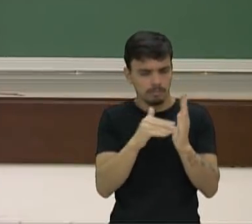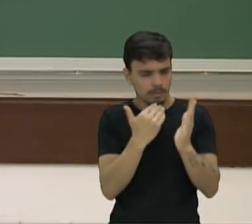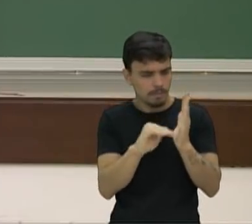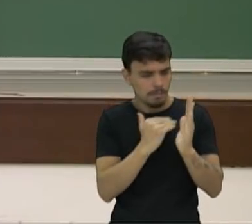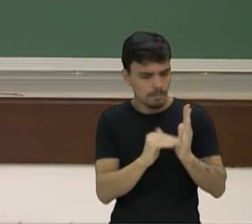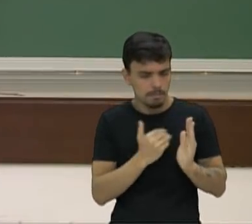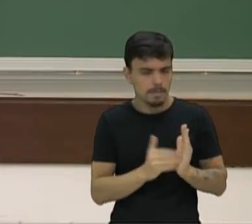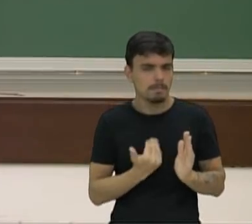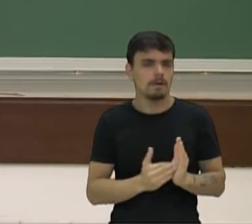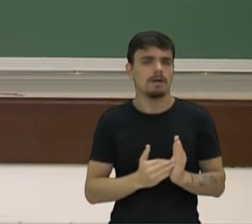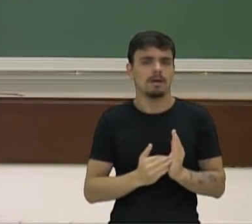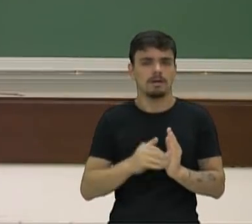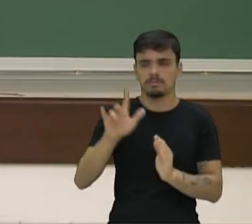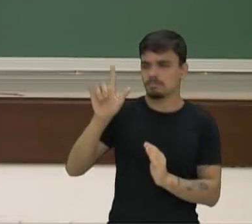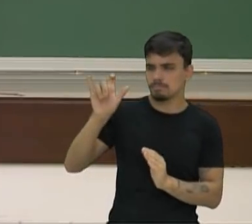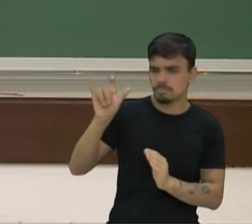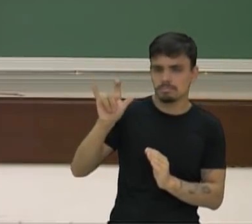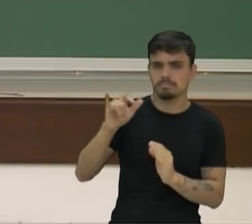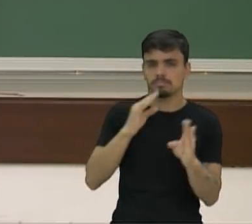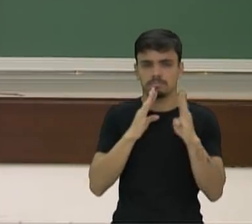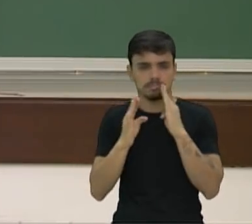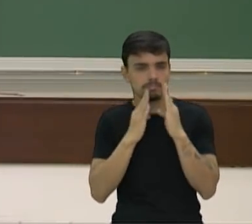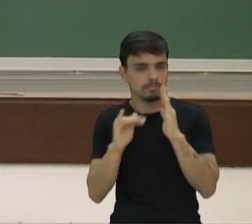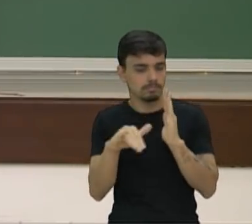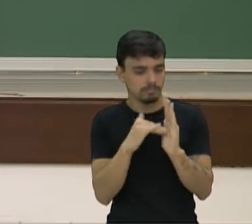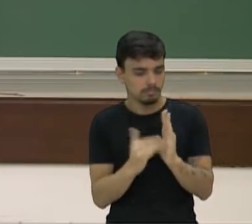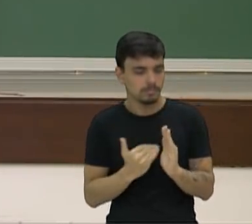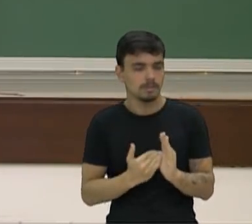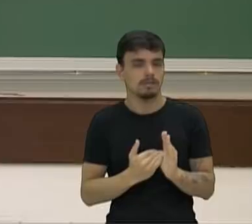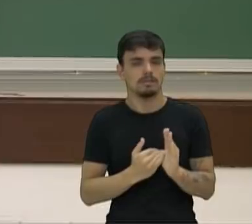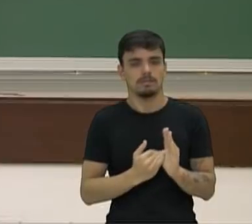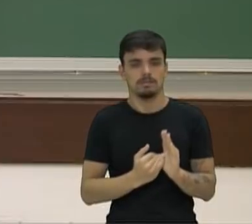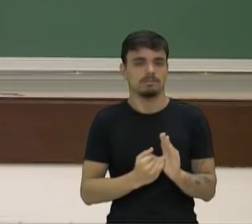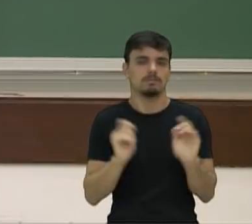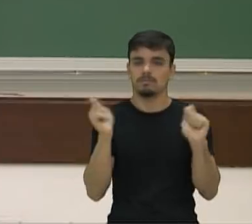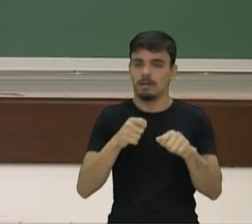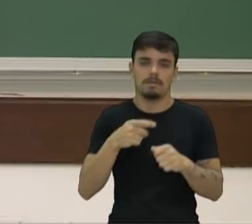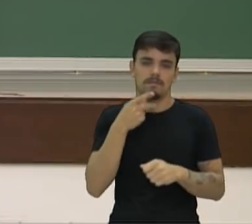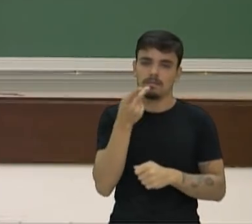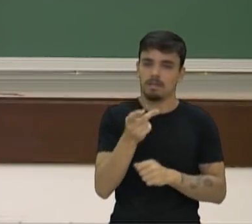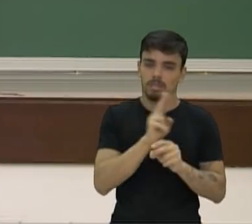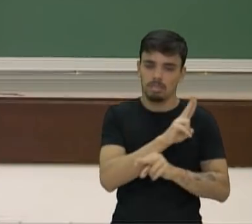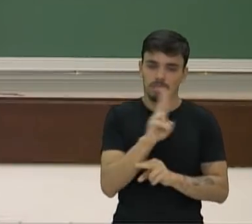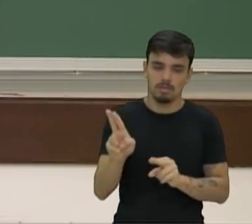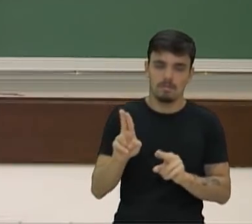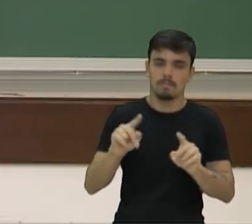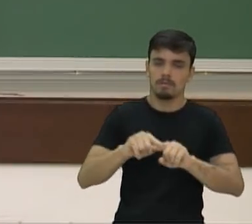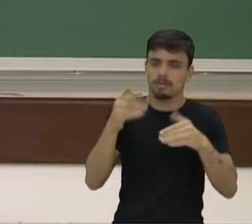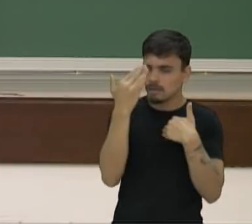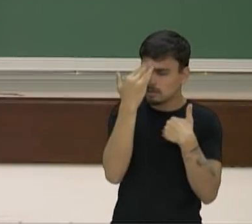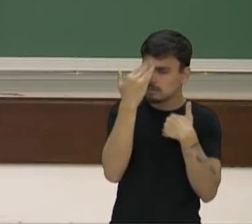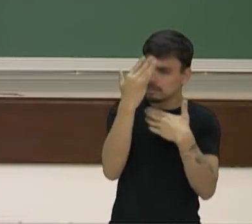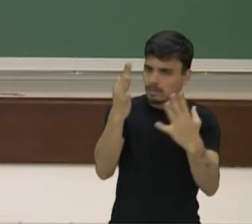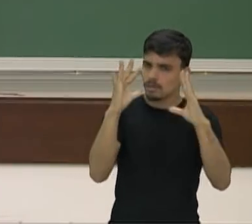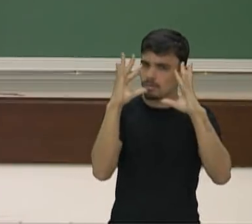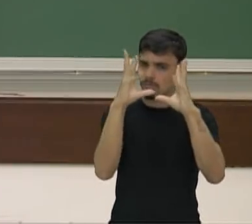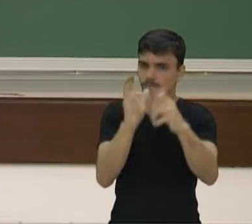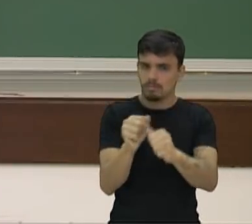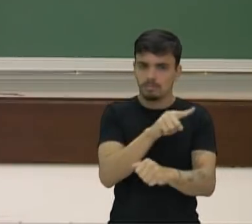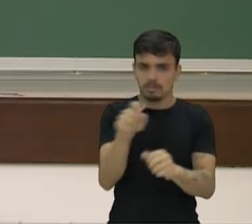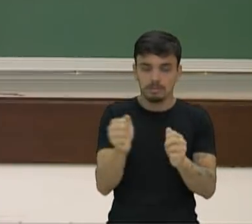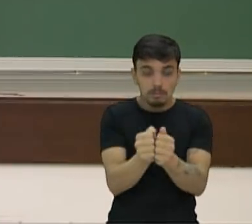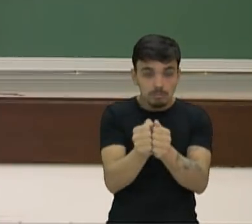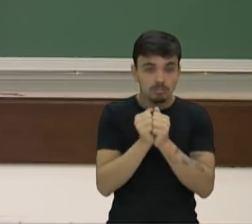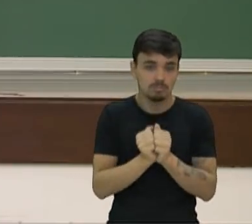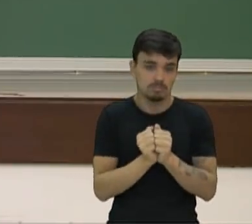nas redes sociais, no Instagram. Poxa, impossível citar nomes, mas só posso agradecer a todos vocês para estarem junto com a gente nessa aí. E